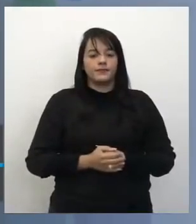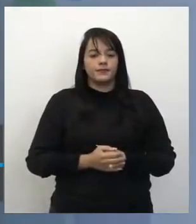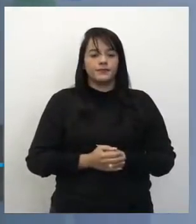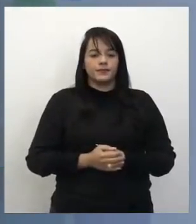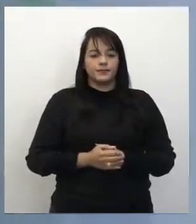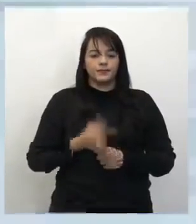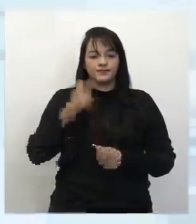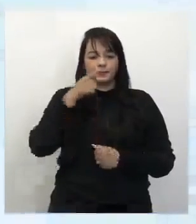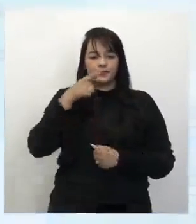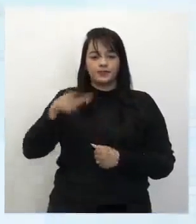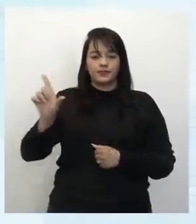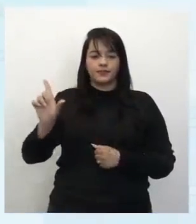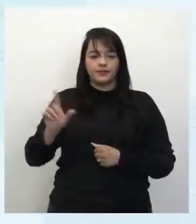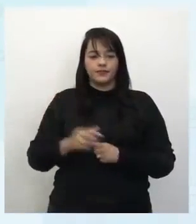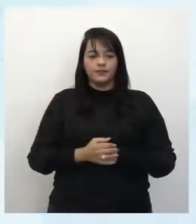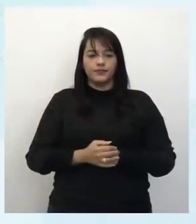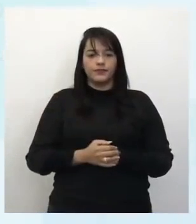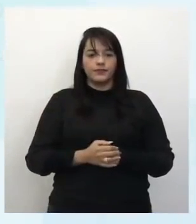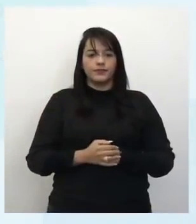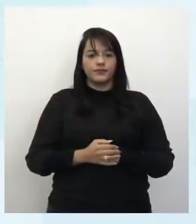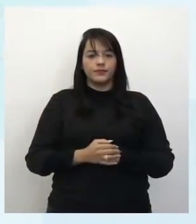da Oceânia. A gente vai falar agora da